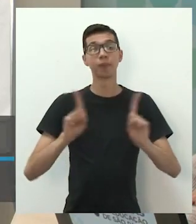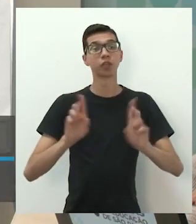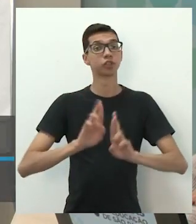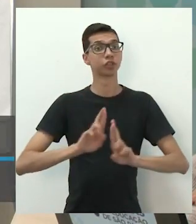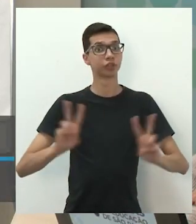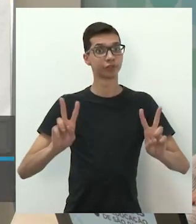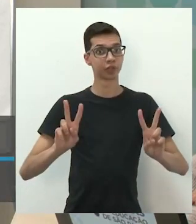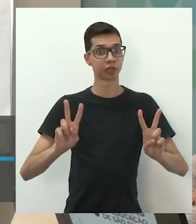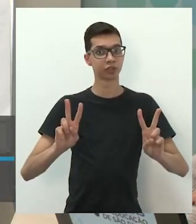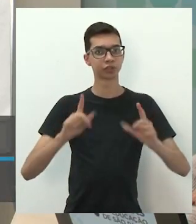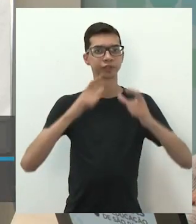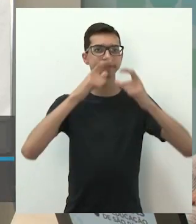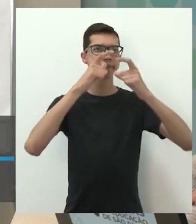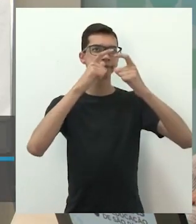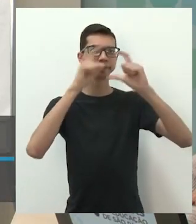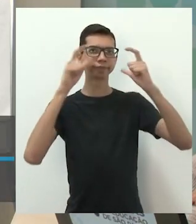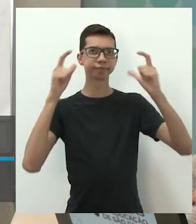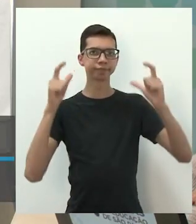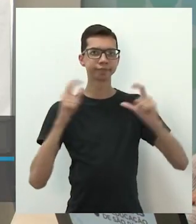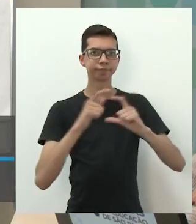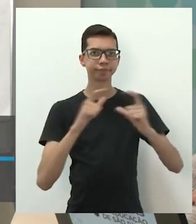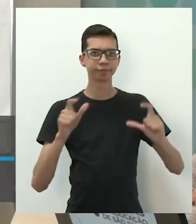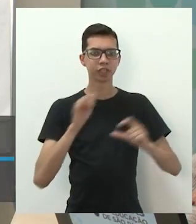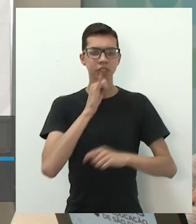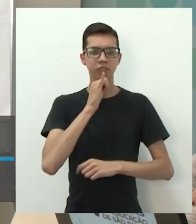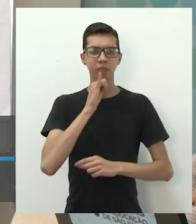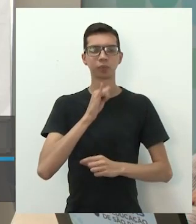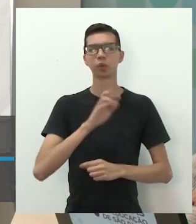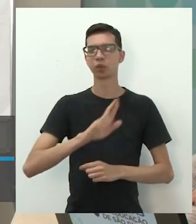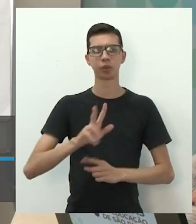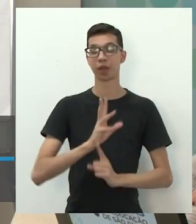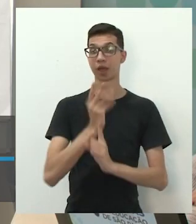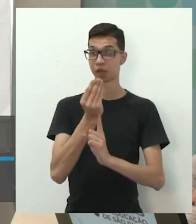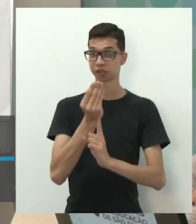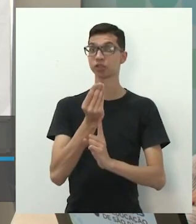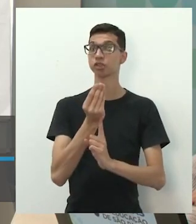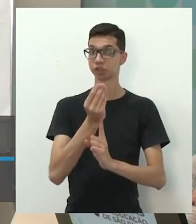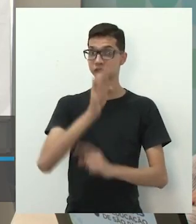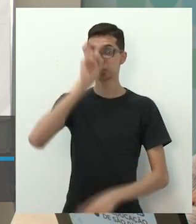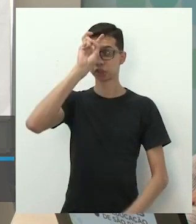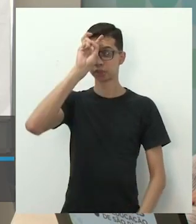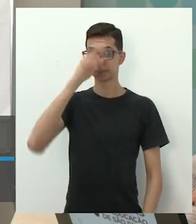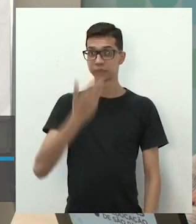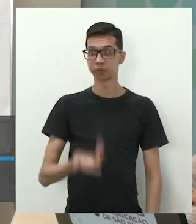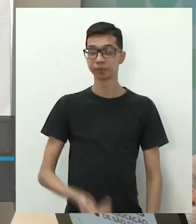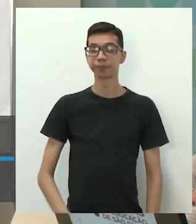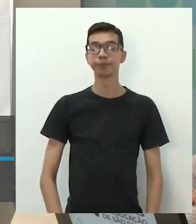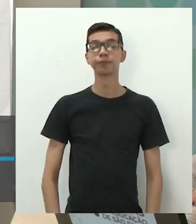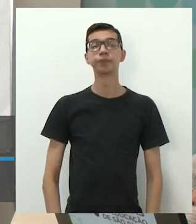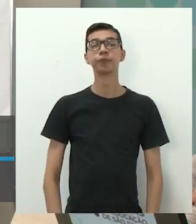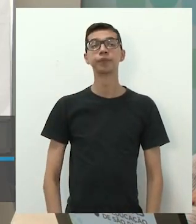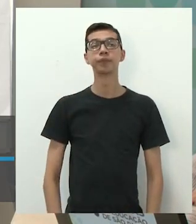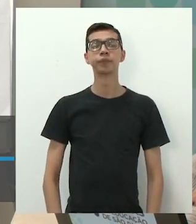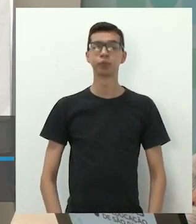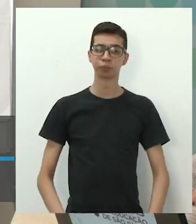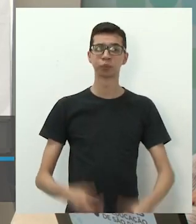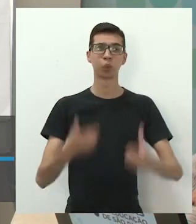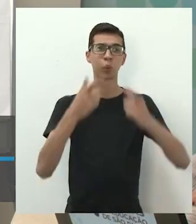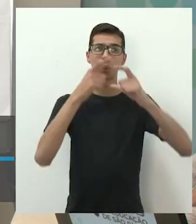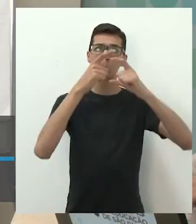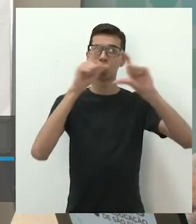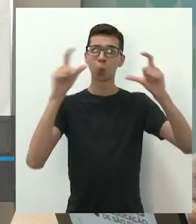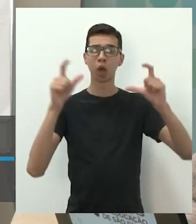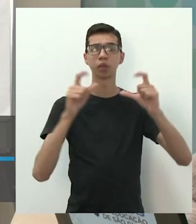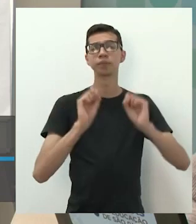pelos quadrinhos, né, que na verdade não são quadrinhos, são artes egípcias, o quadrinho ele pode falar sobre qualquer assunto, qualquer tema